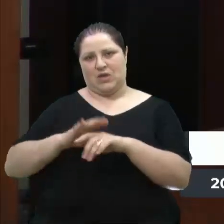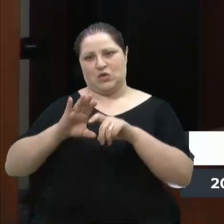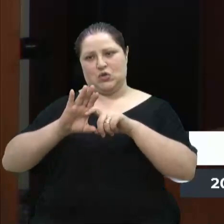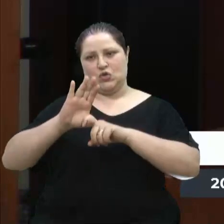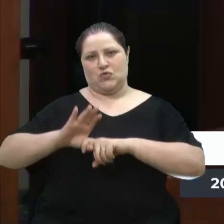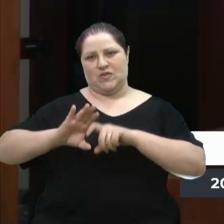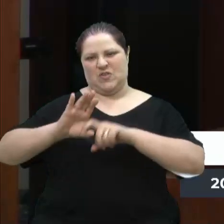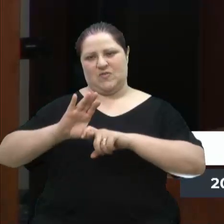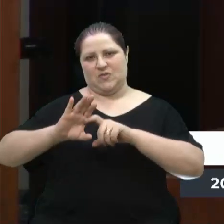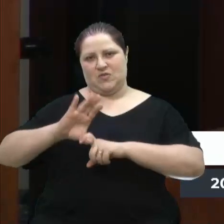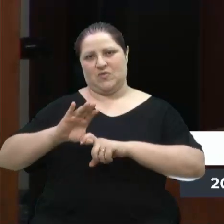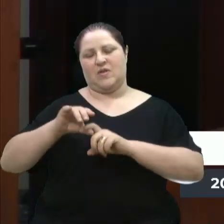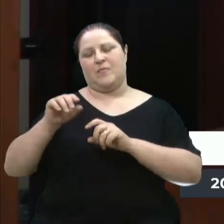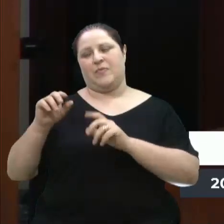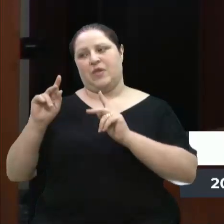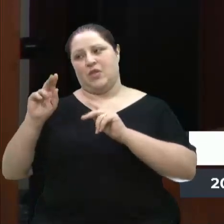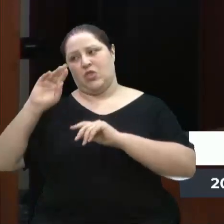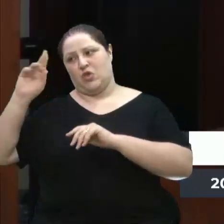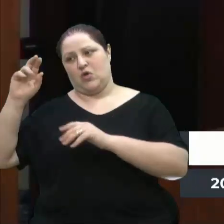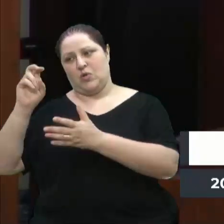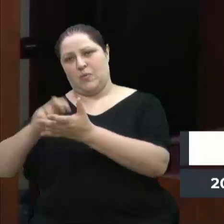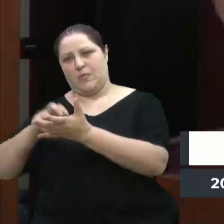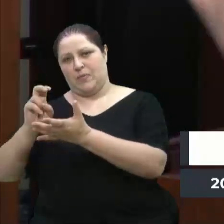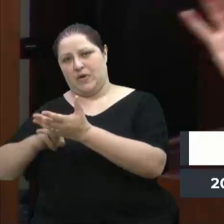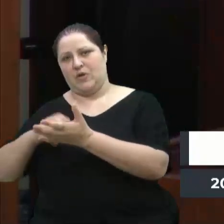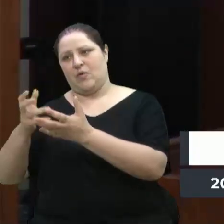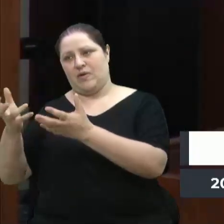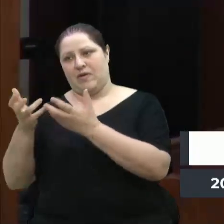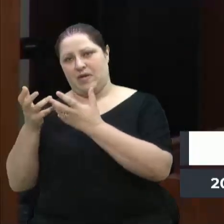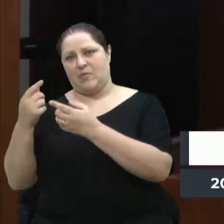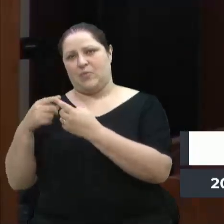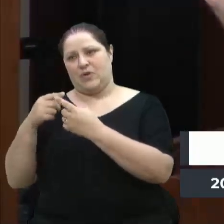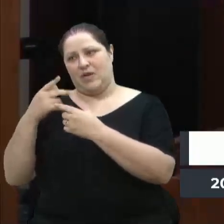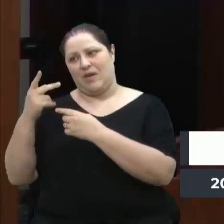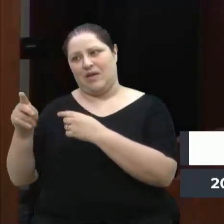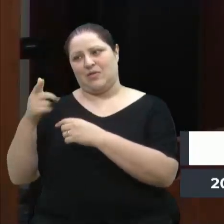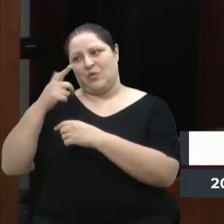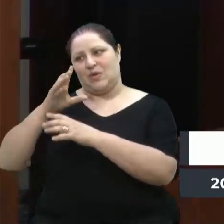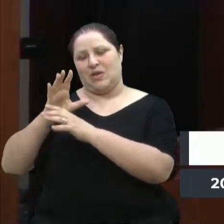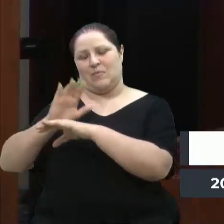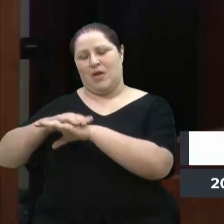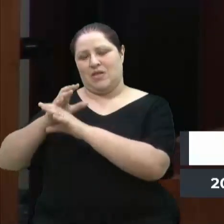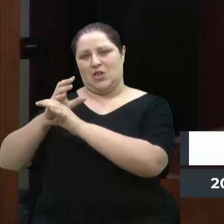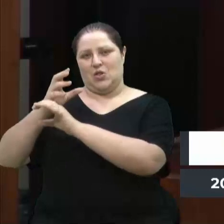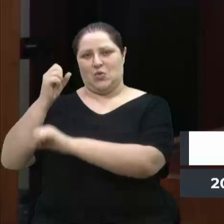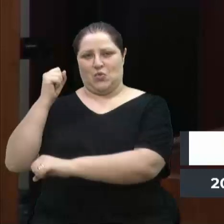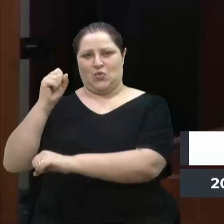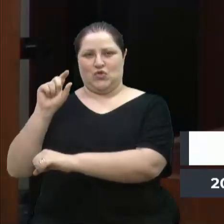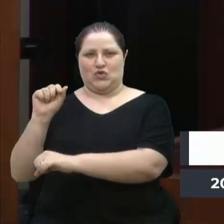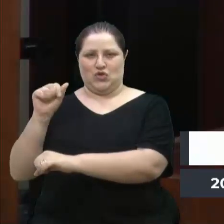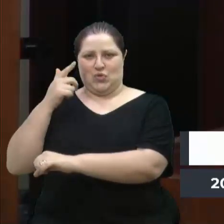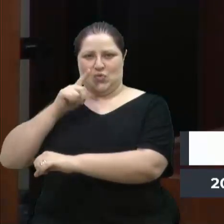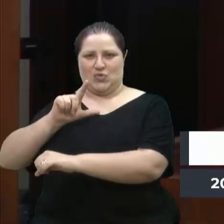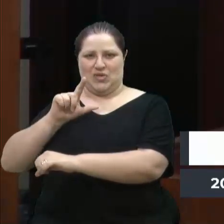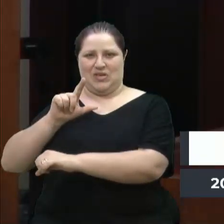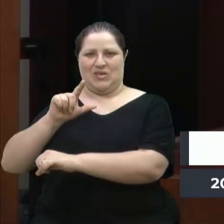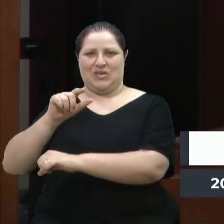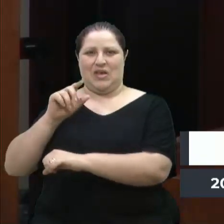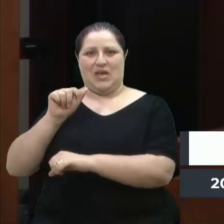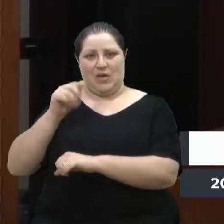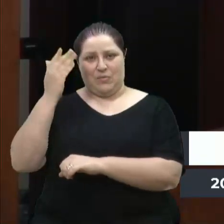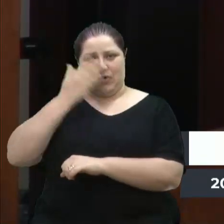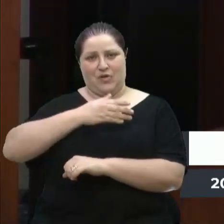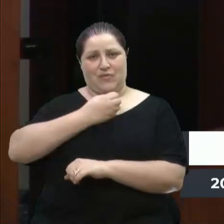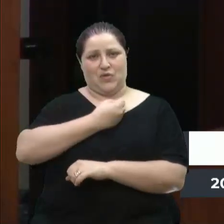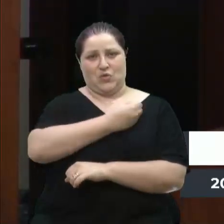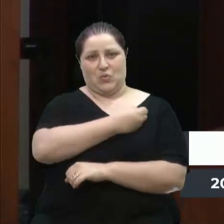mais dinheiro, ok? Isso são números, não é o Marconzinho falando. E a terceira opção, e essa,